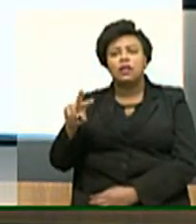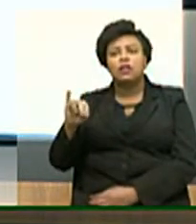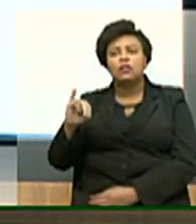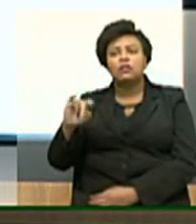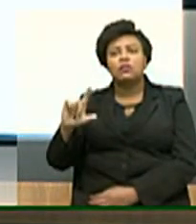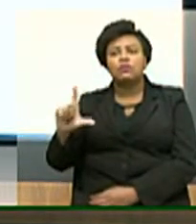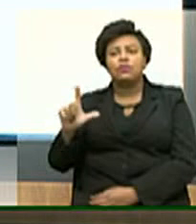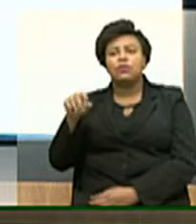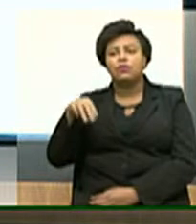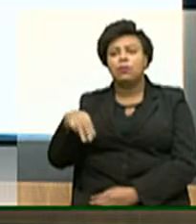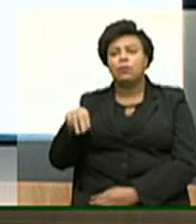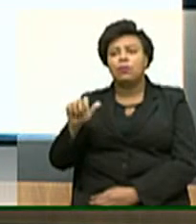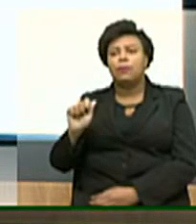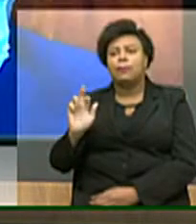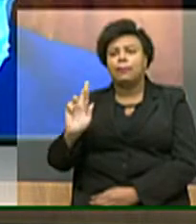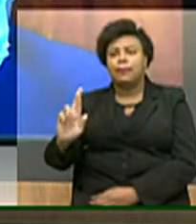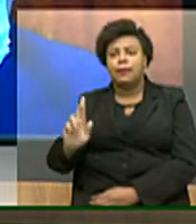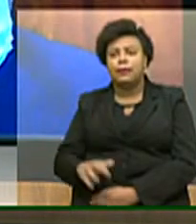Lourenço.